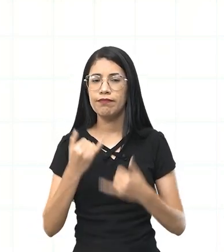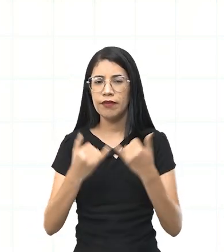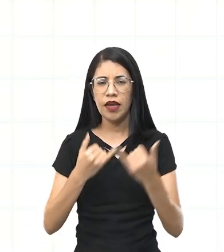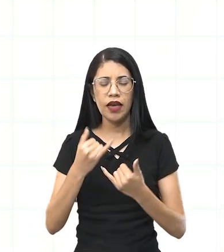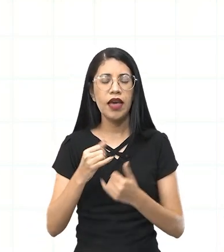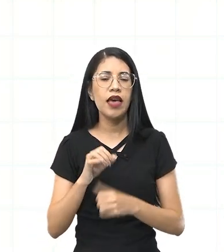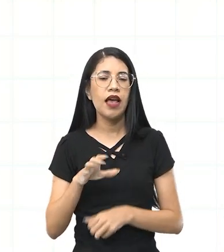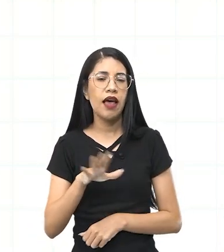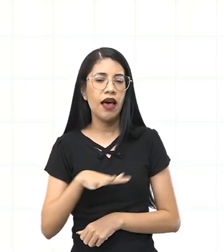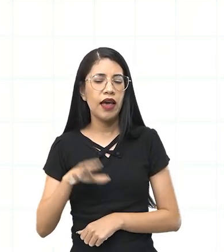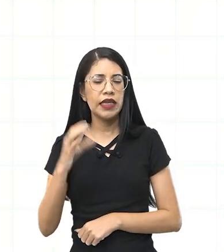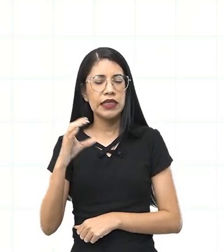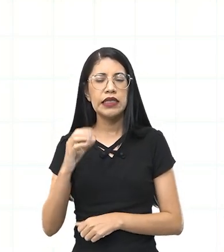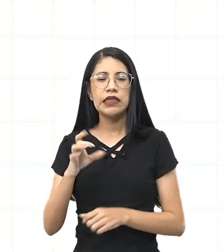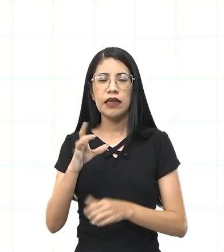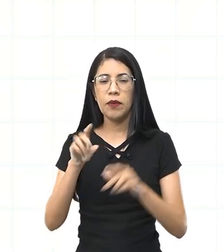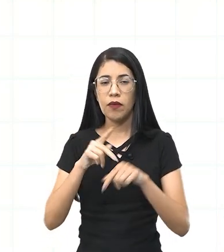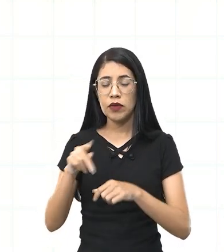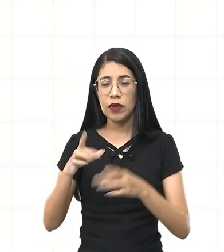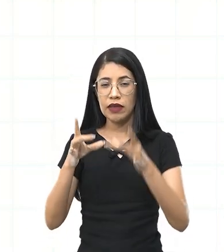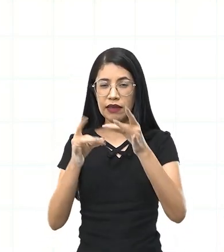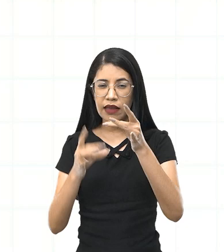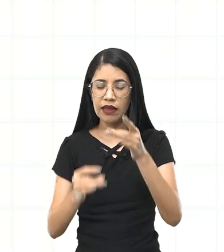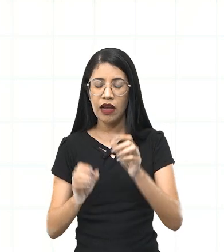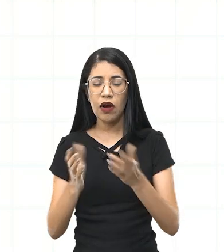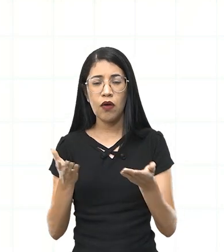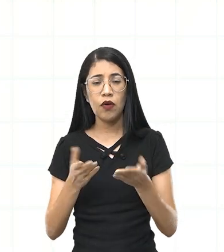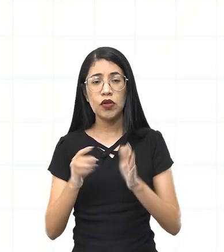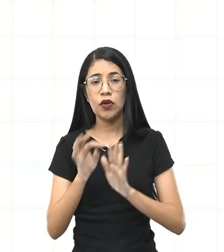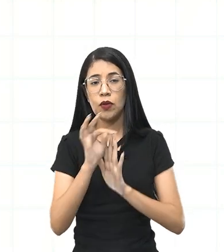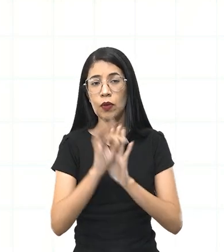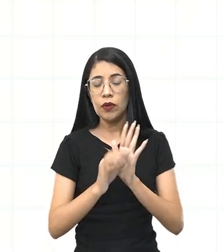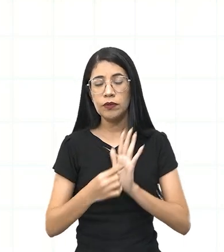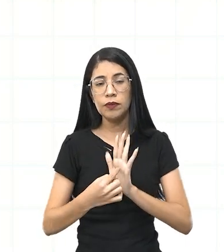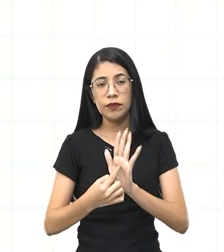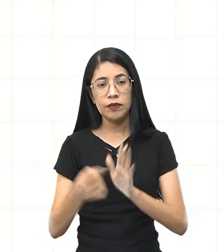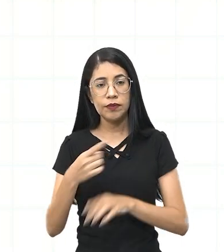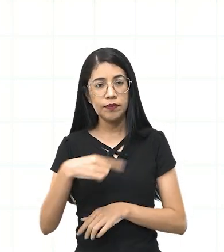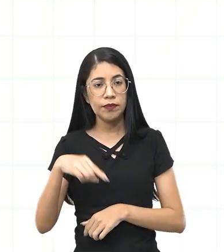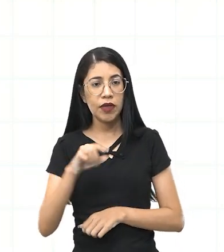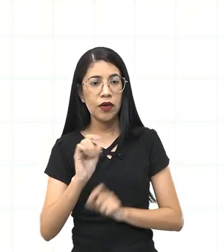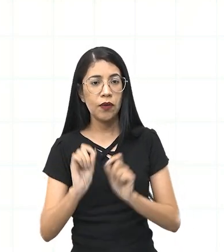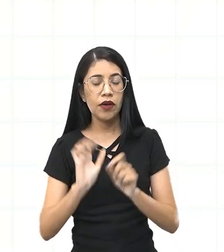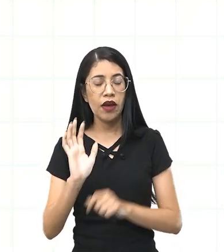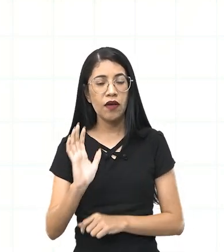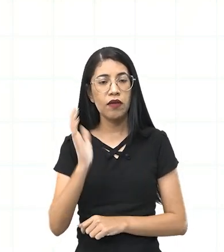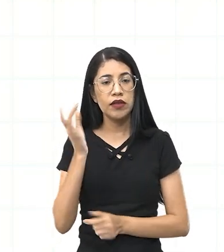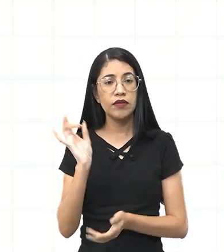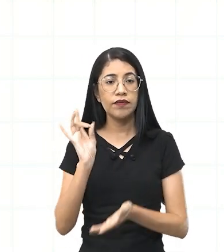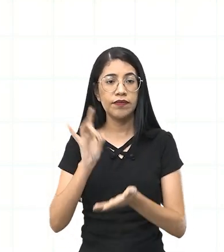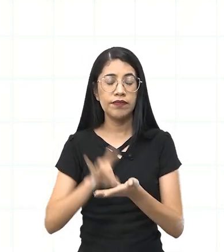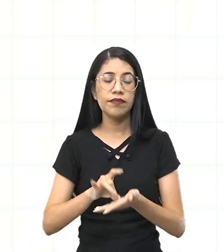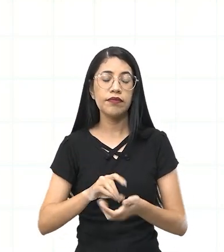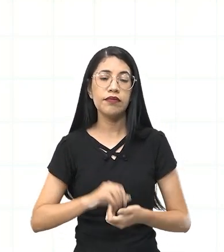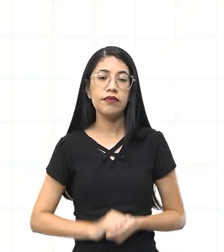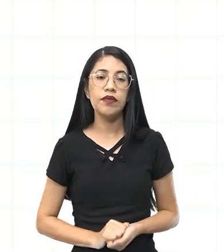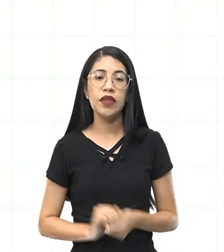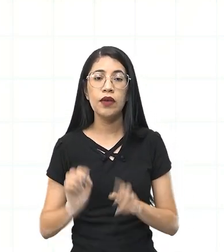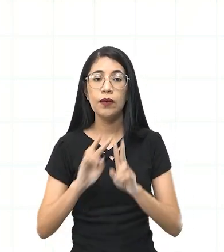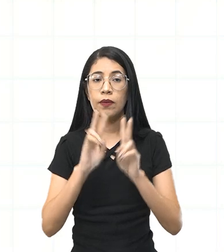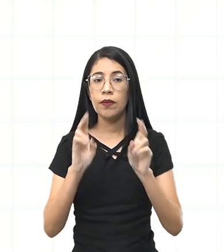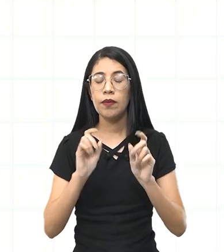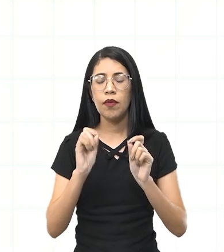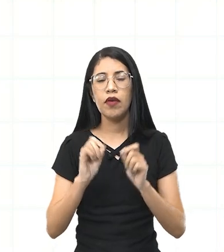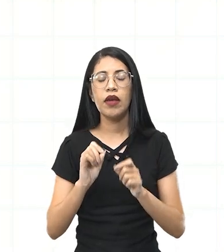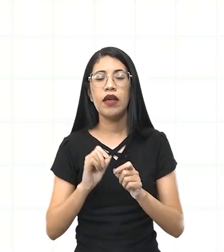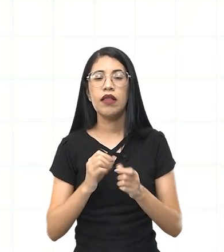professor de ciências tem bem mais detalhes para dar para vocês. Aqui eu só estou trazendo, né, um fato, algo sobre o estudo, e